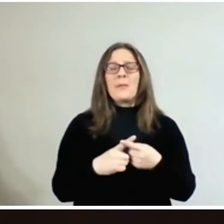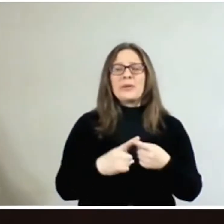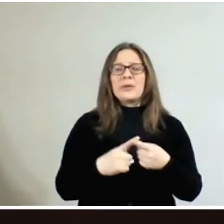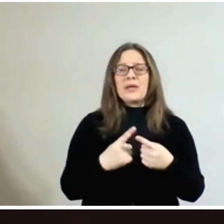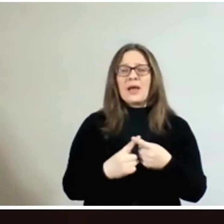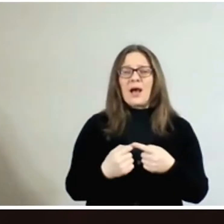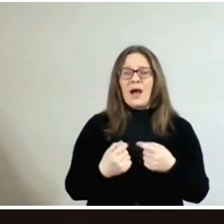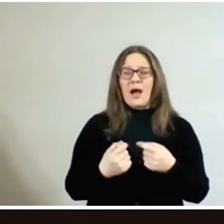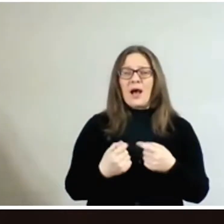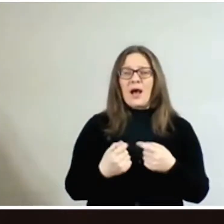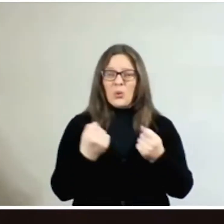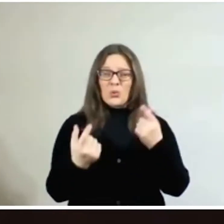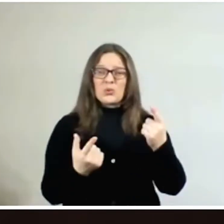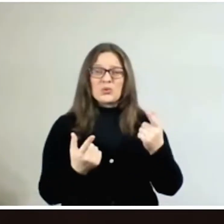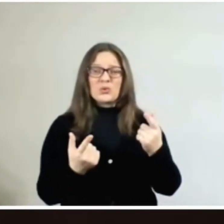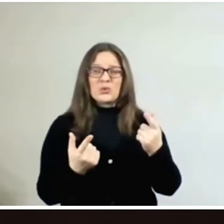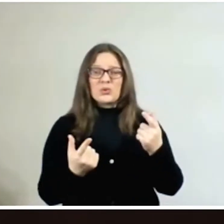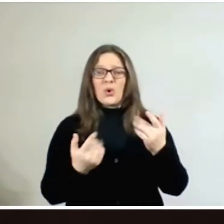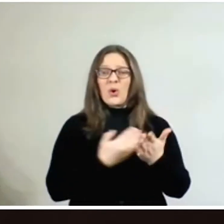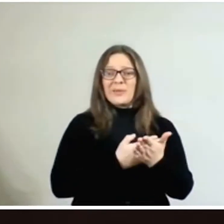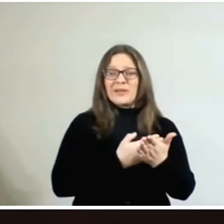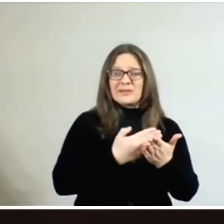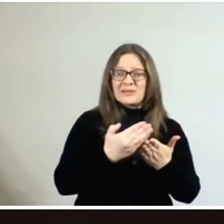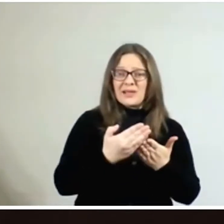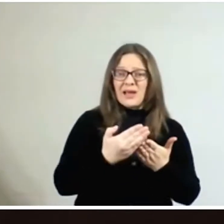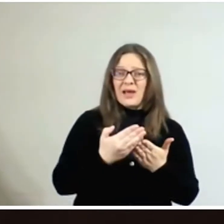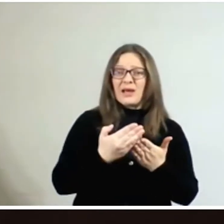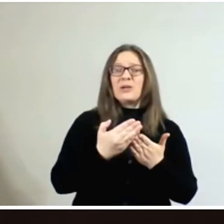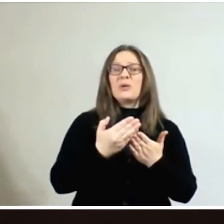podem ser anticristo, sabia?